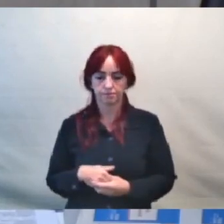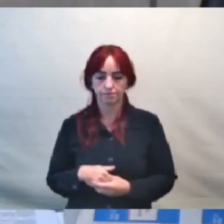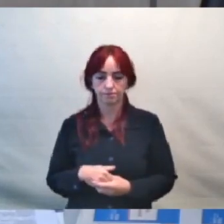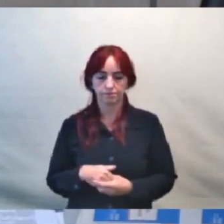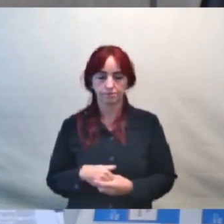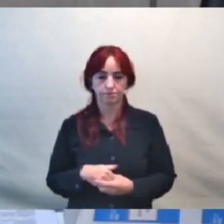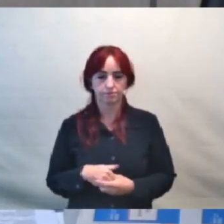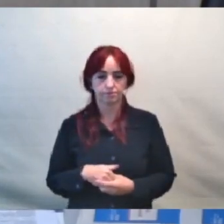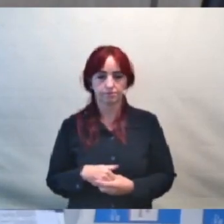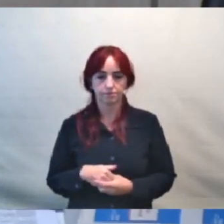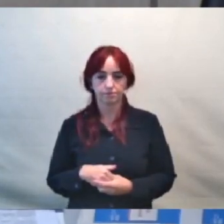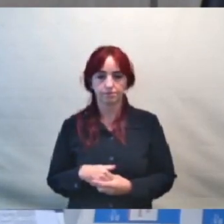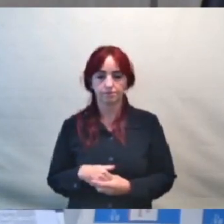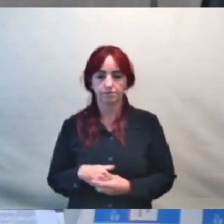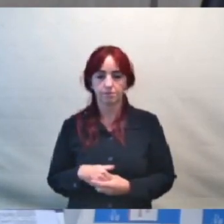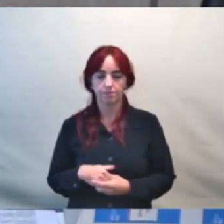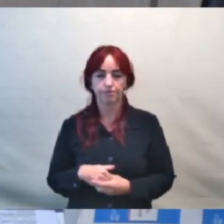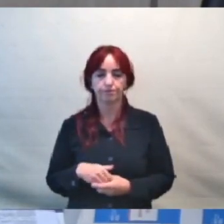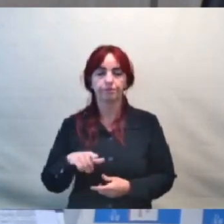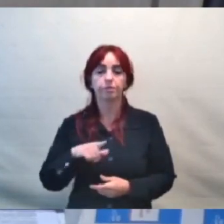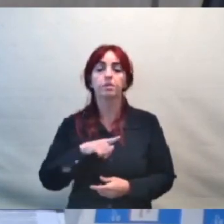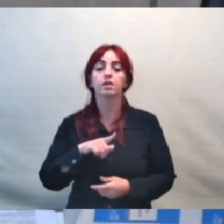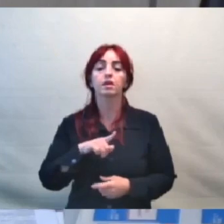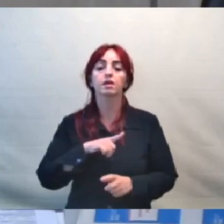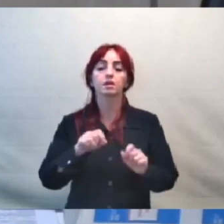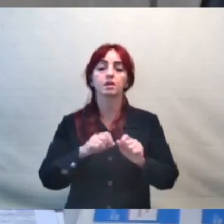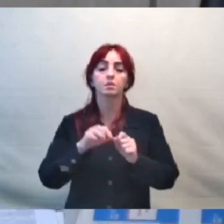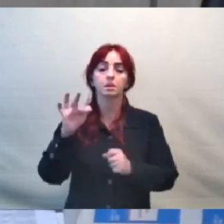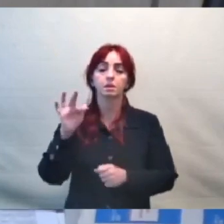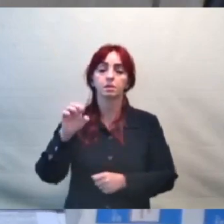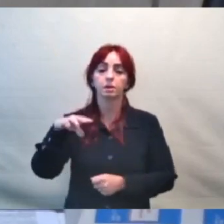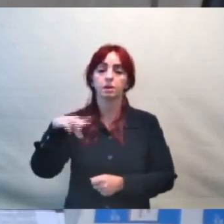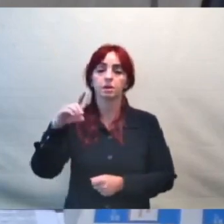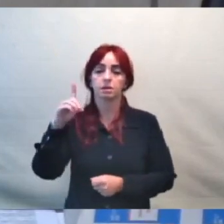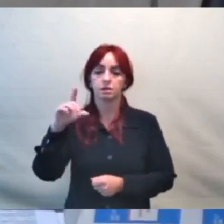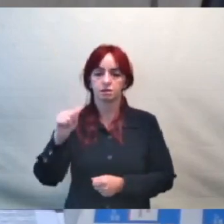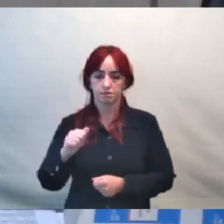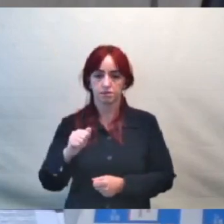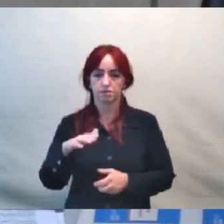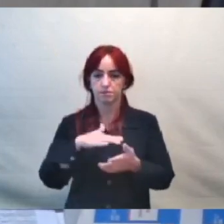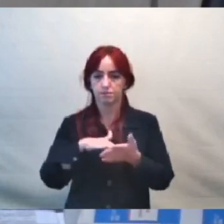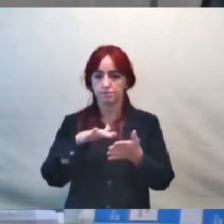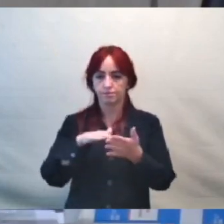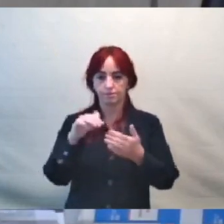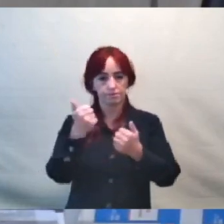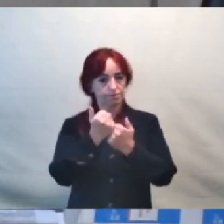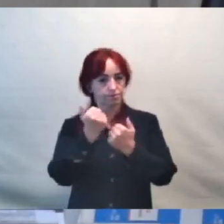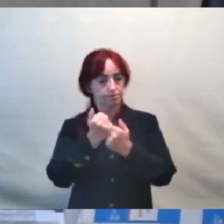Temos aqui na minha mão aqui também a Fernanda Siqueira, também, nossa secretária de adjunto da educação.